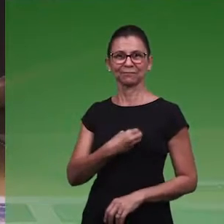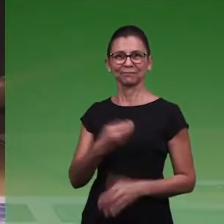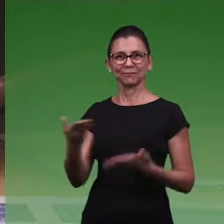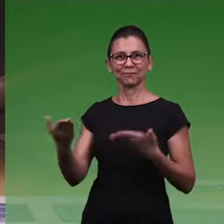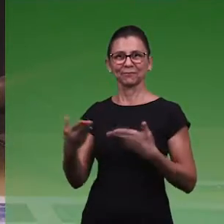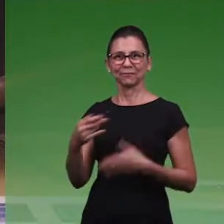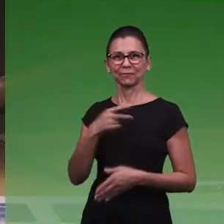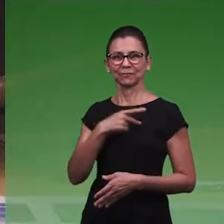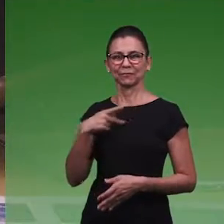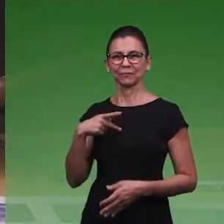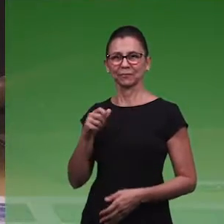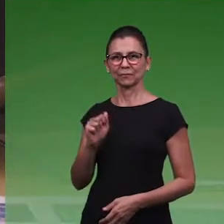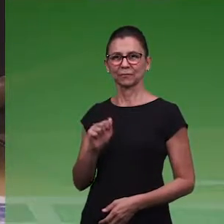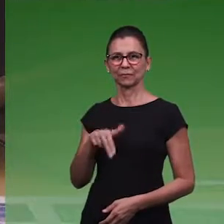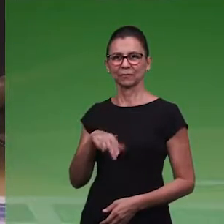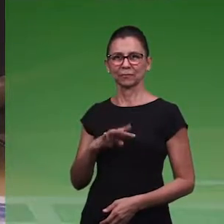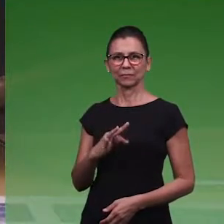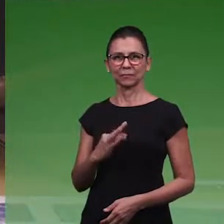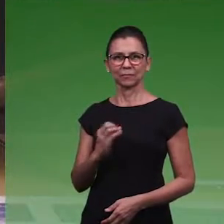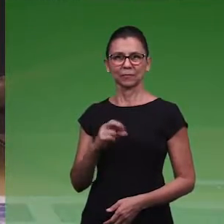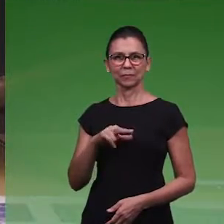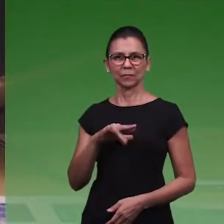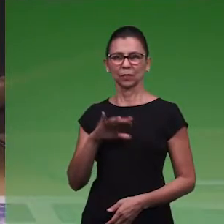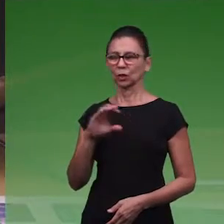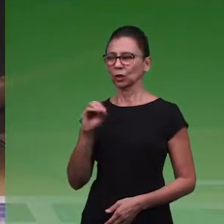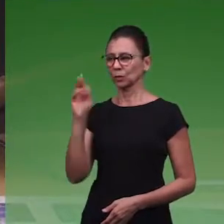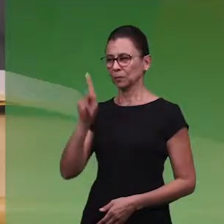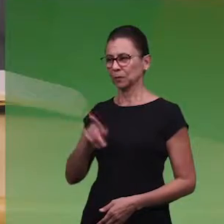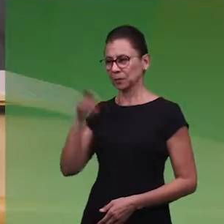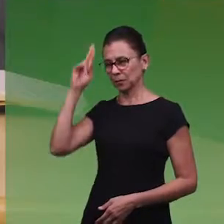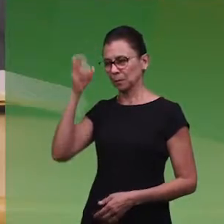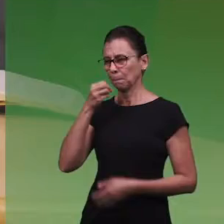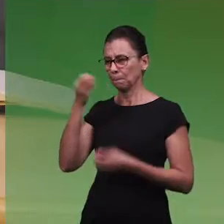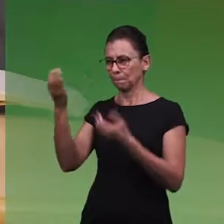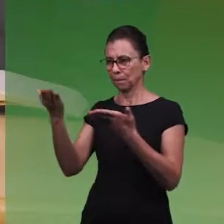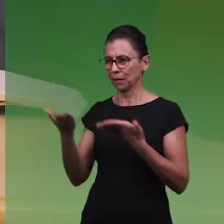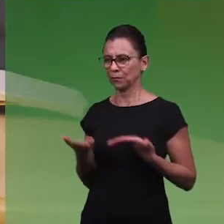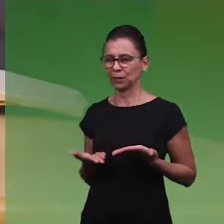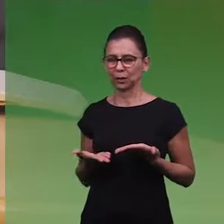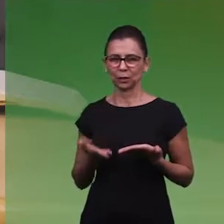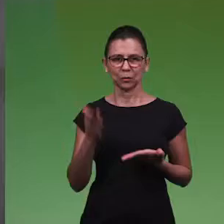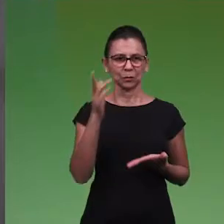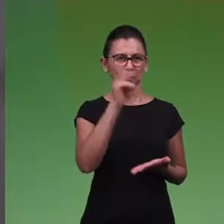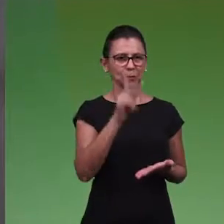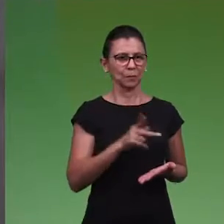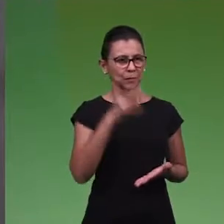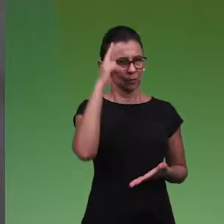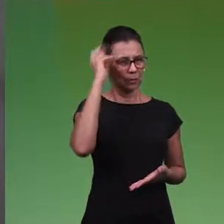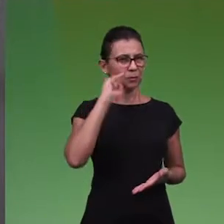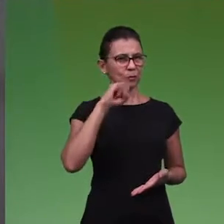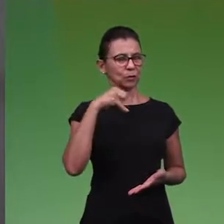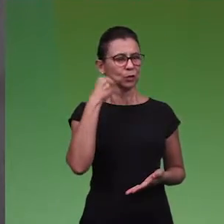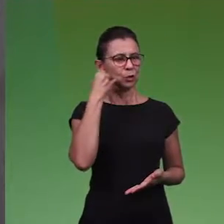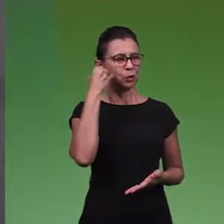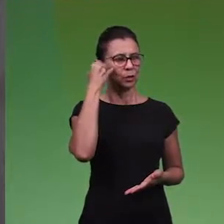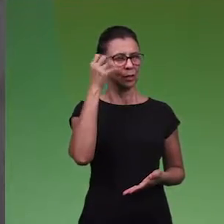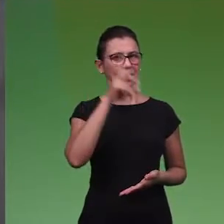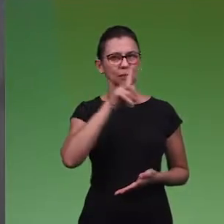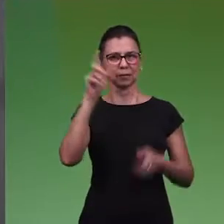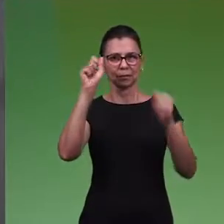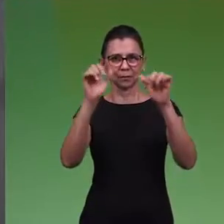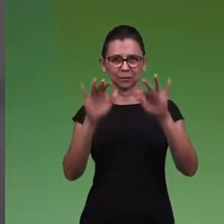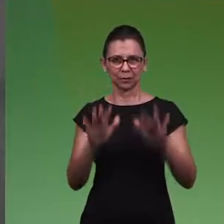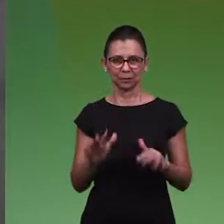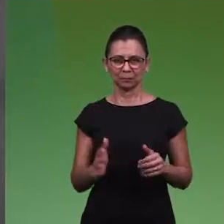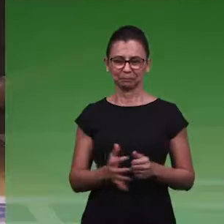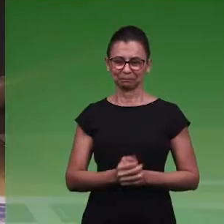como convidado, o pastor Antônio Carlos Oliveira. Pastor, a paz do Senhor, seja bem-vindo mais uma vez. A paz do Senhor, que Deus nos abençoe com a palavra,